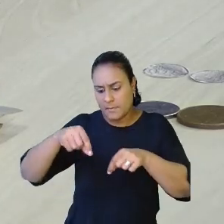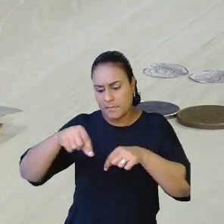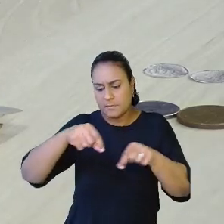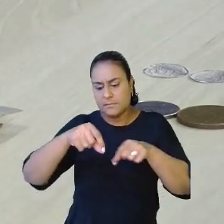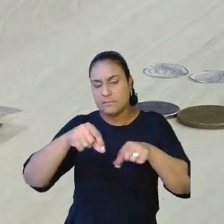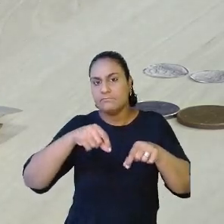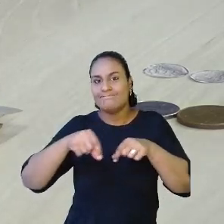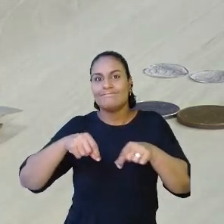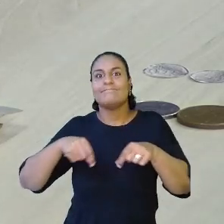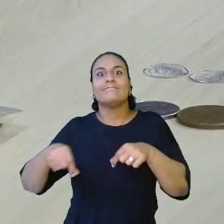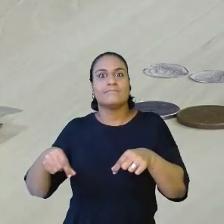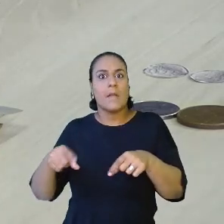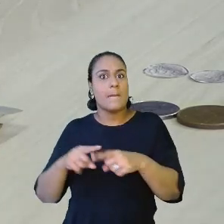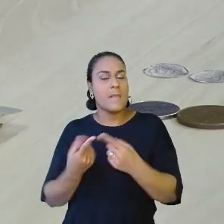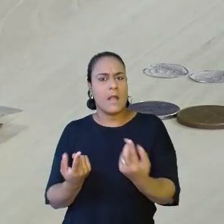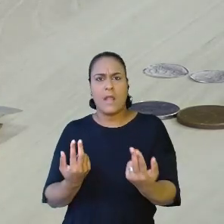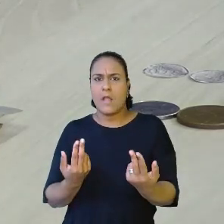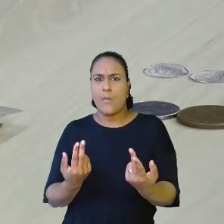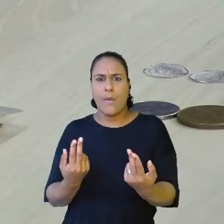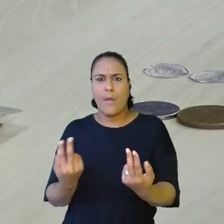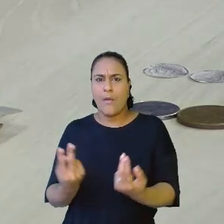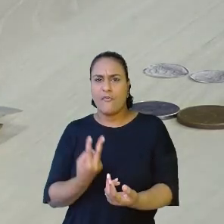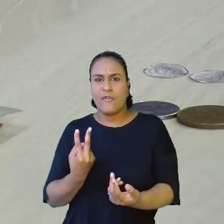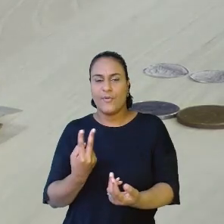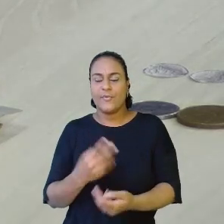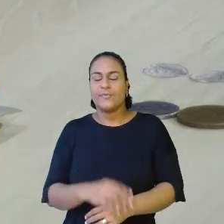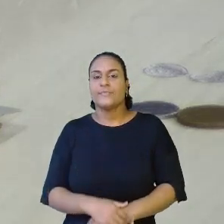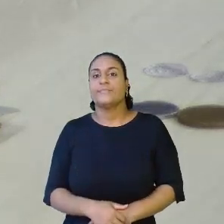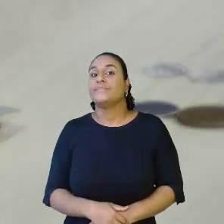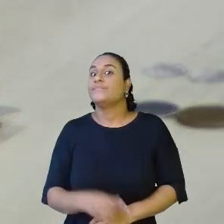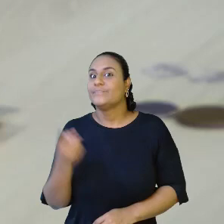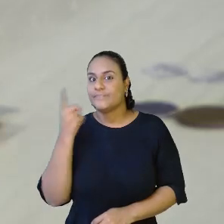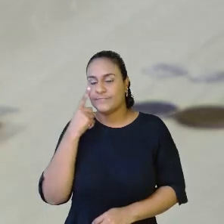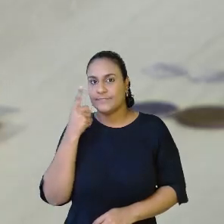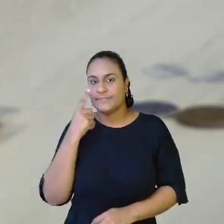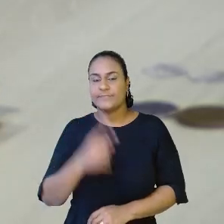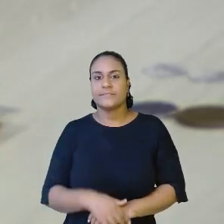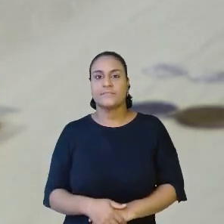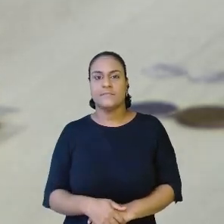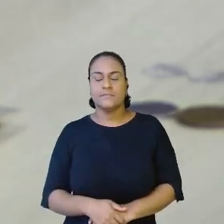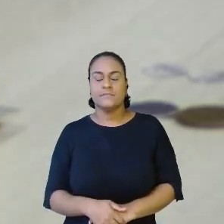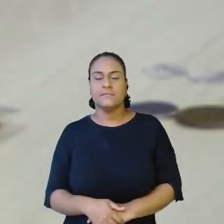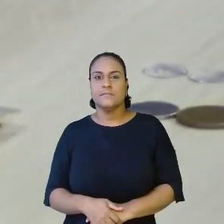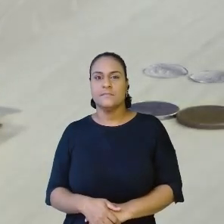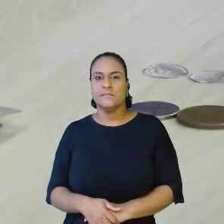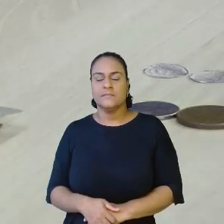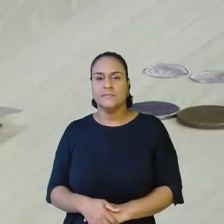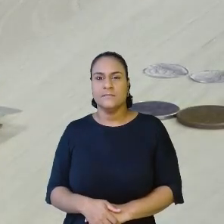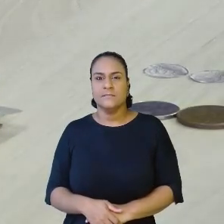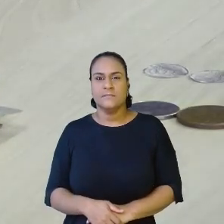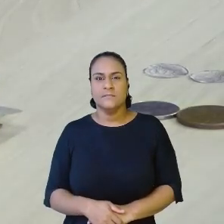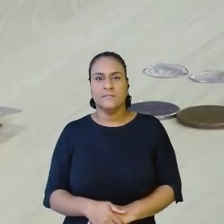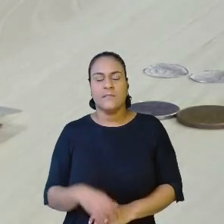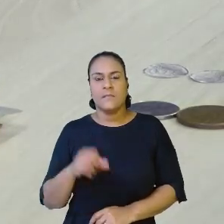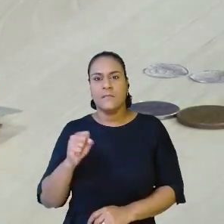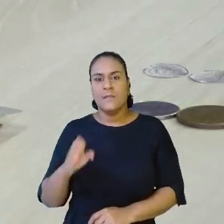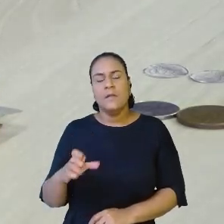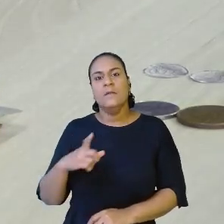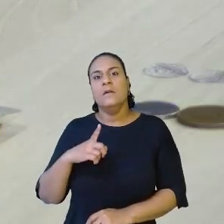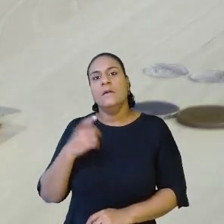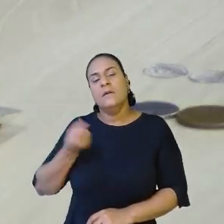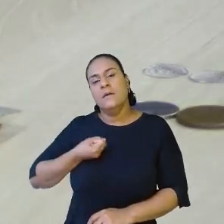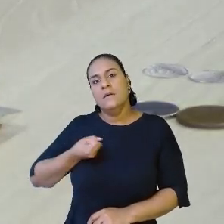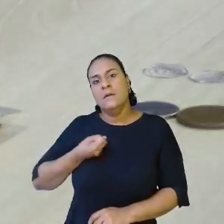está valendo a mesma coisa. Agora presta atenção. Se eu pegar este meu inteiro